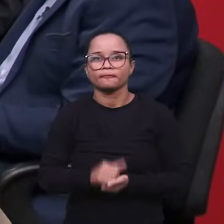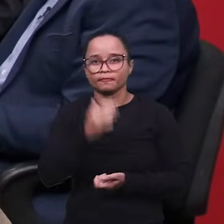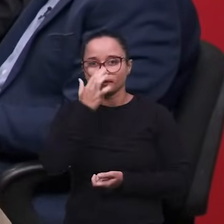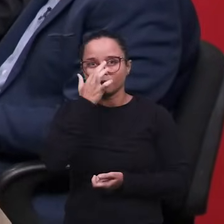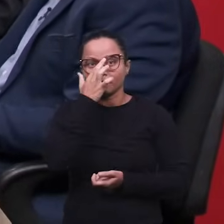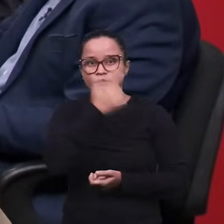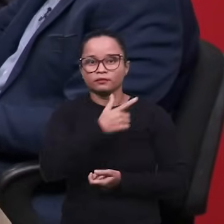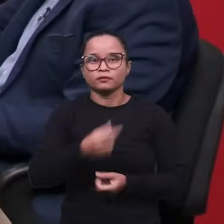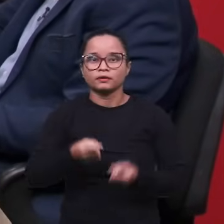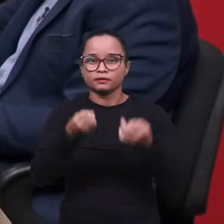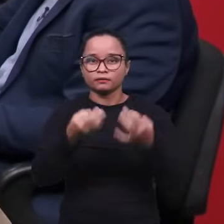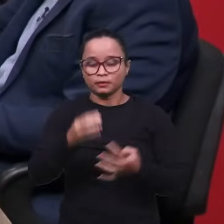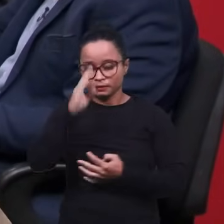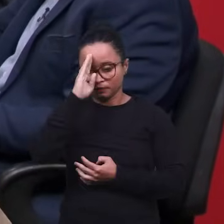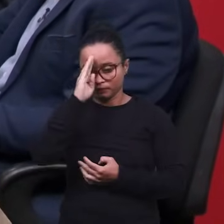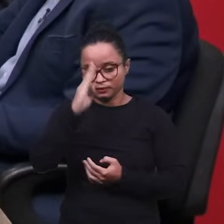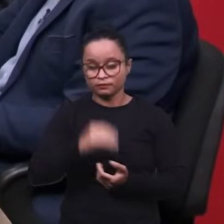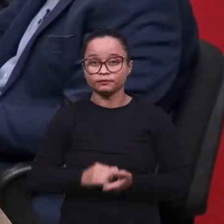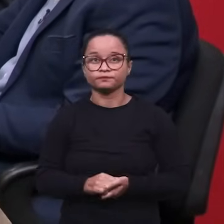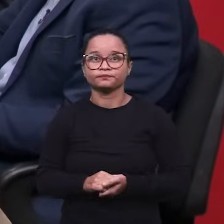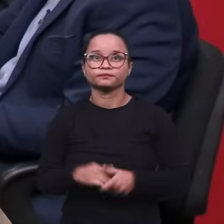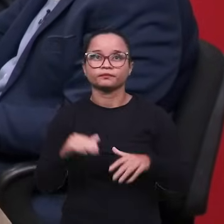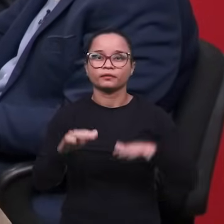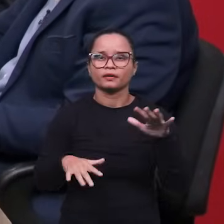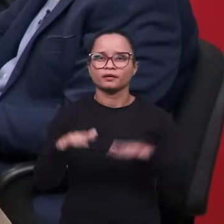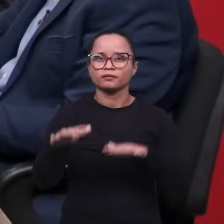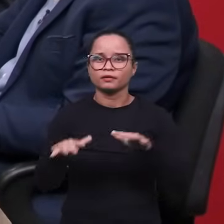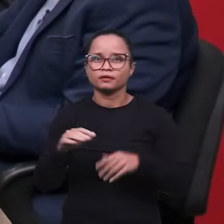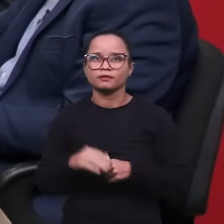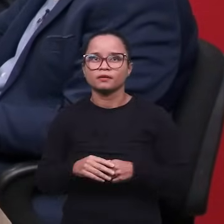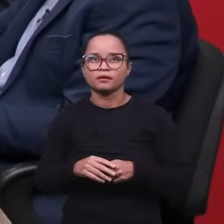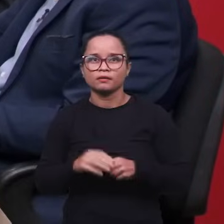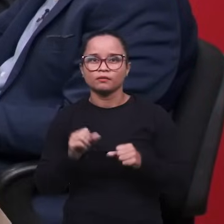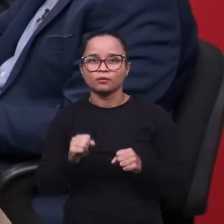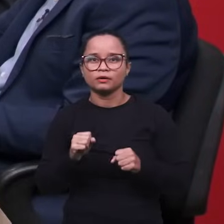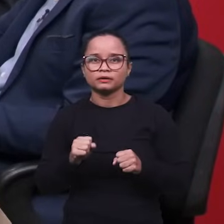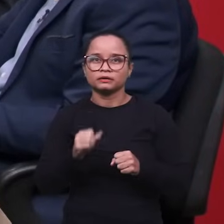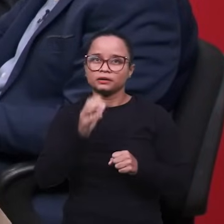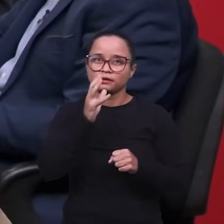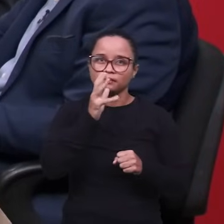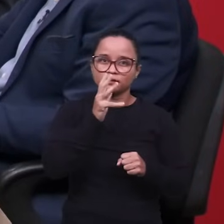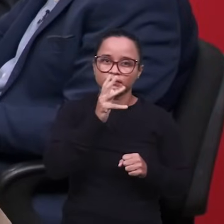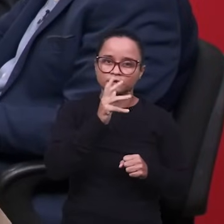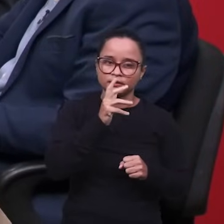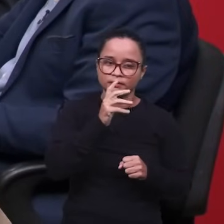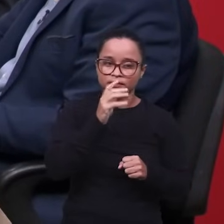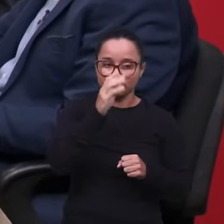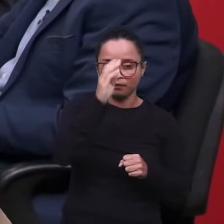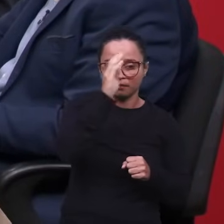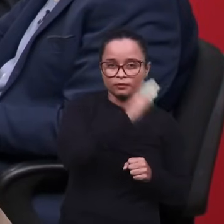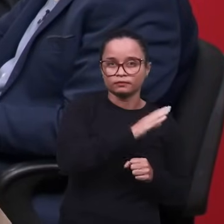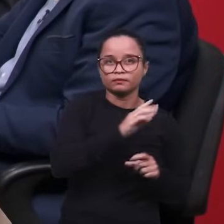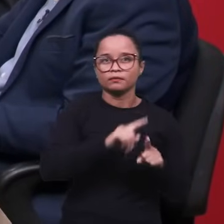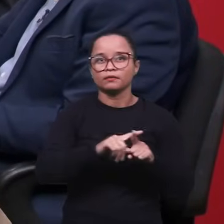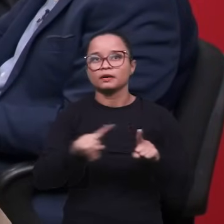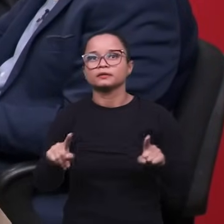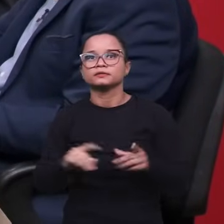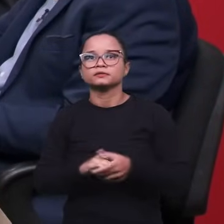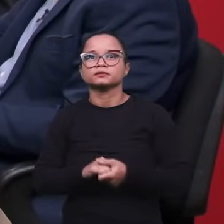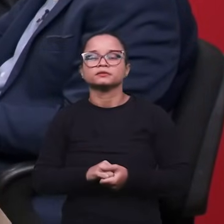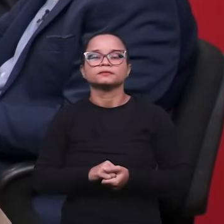Isso Marcelo está falando é fundamental, né? Às vezes você pode retardar o seu não. O não pode ser imediato. Às